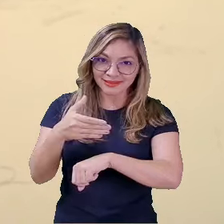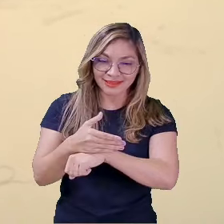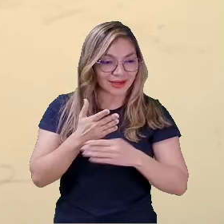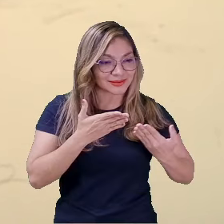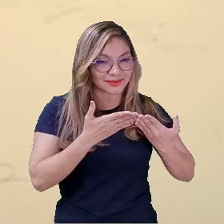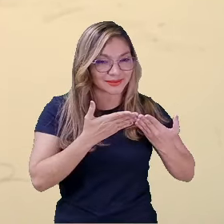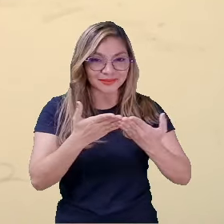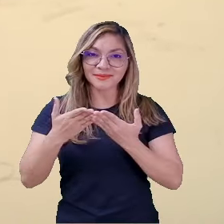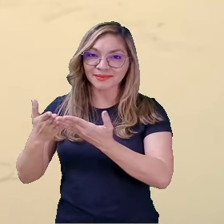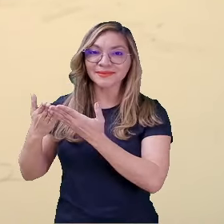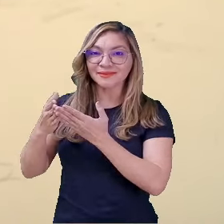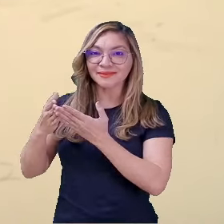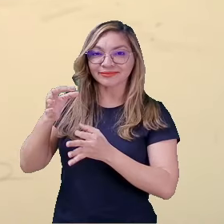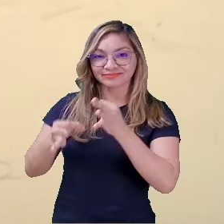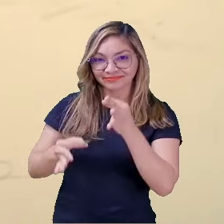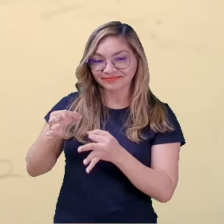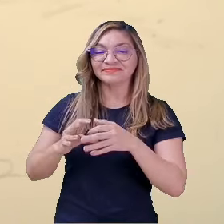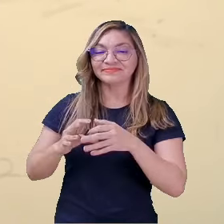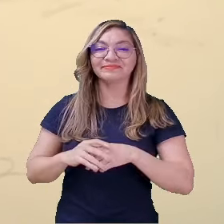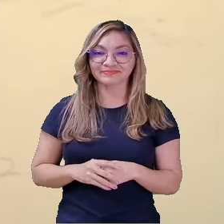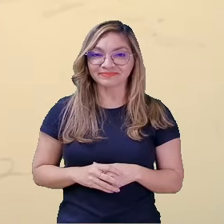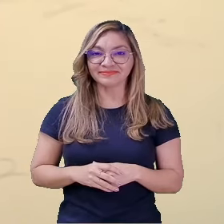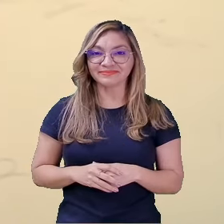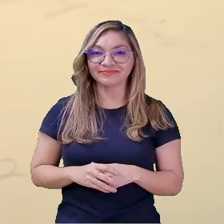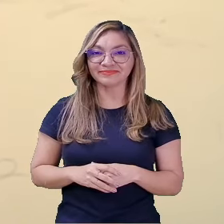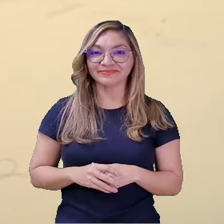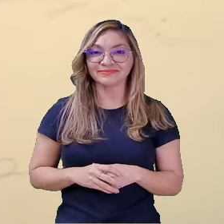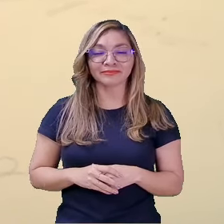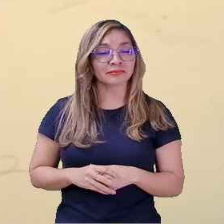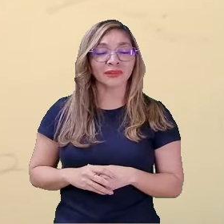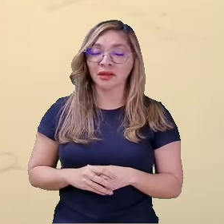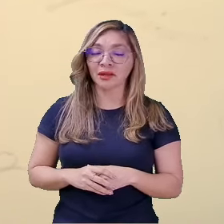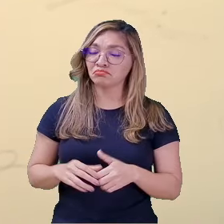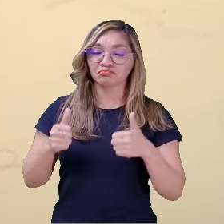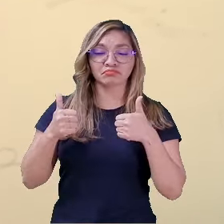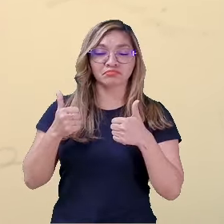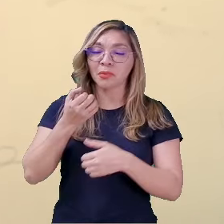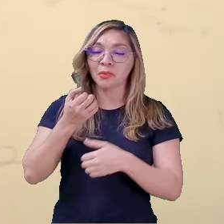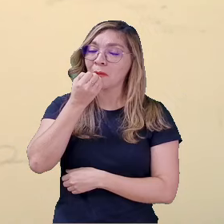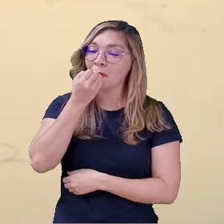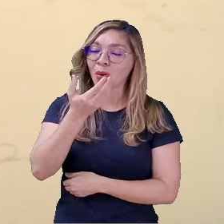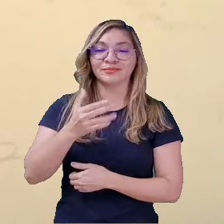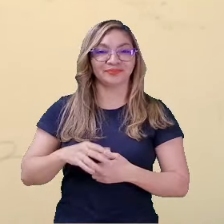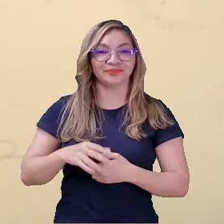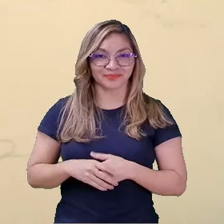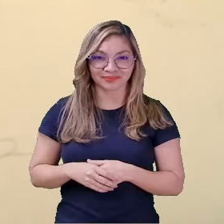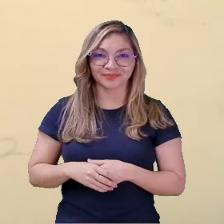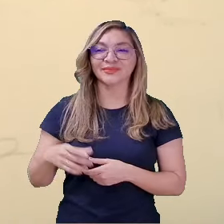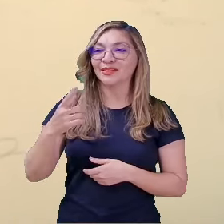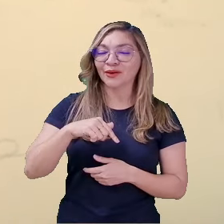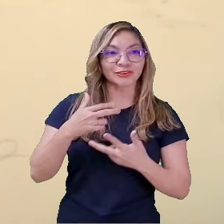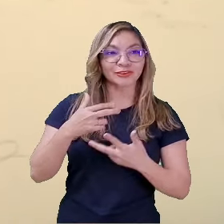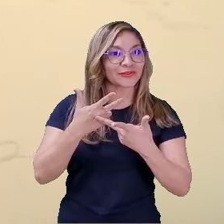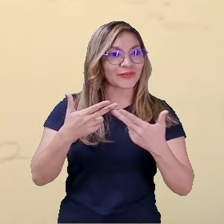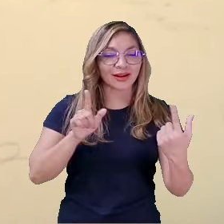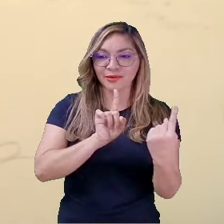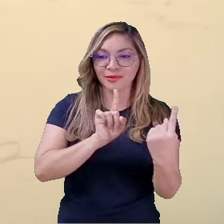itinerante. E foi tudo de positivo até agora. Já tivemos vários atendimentos